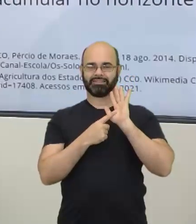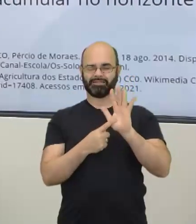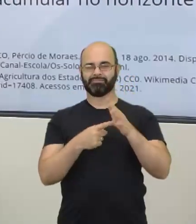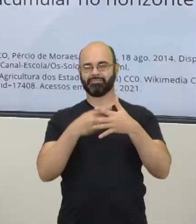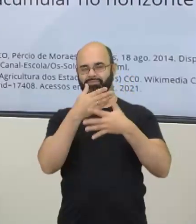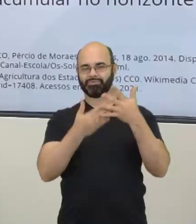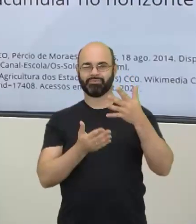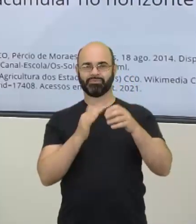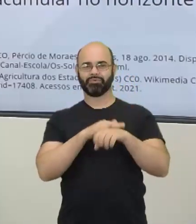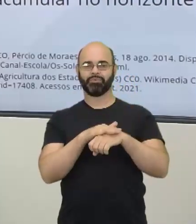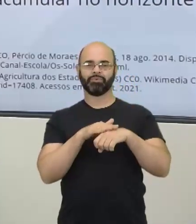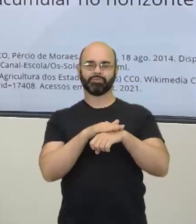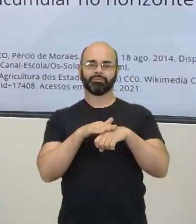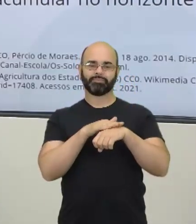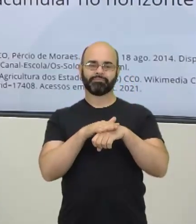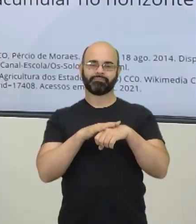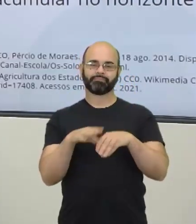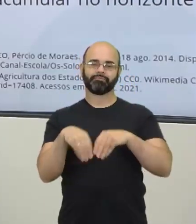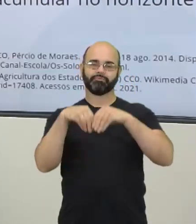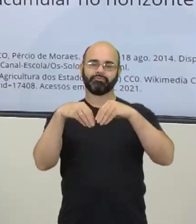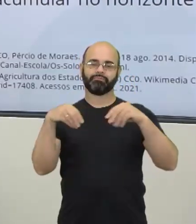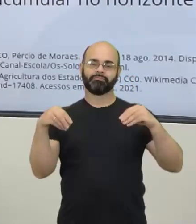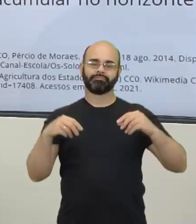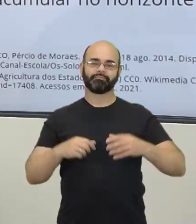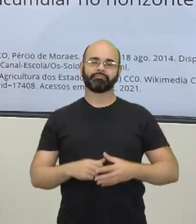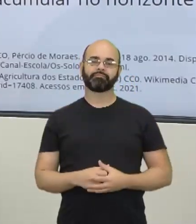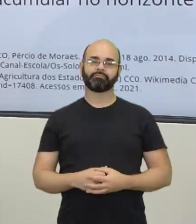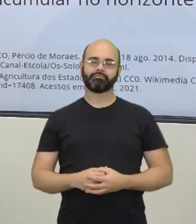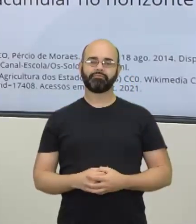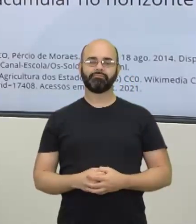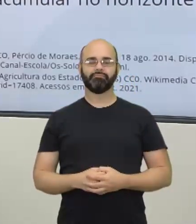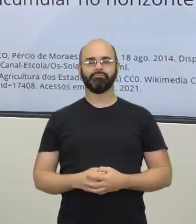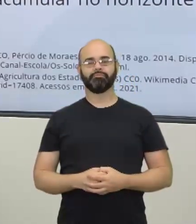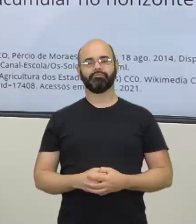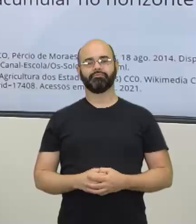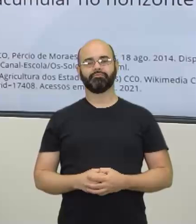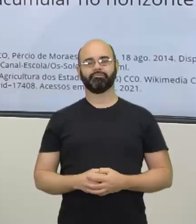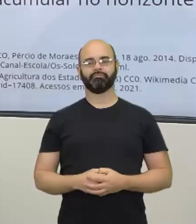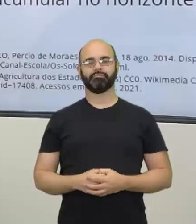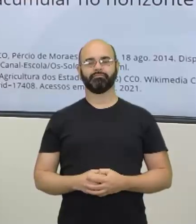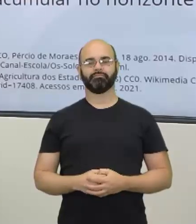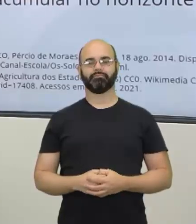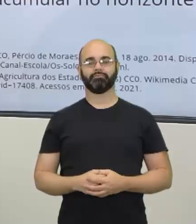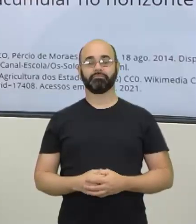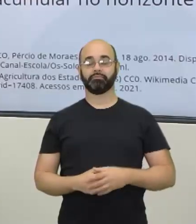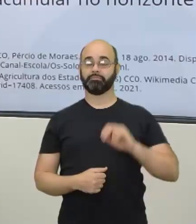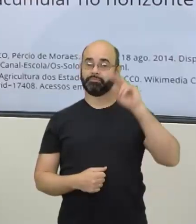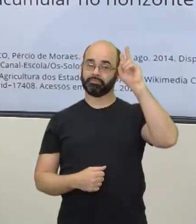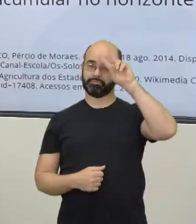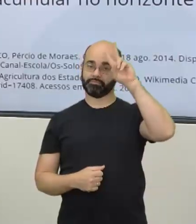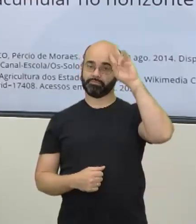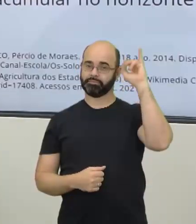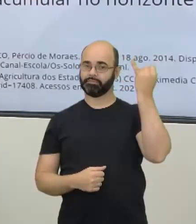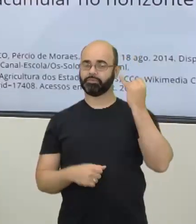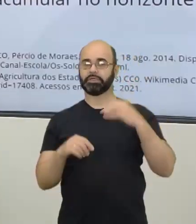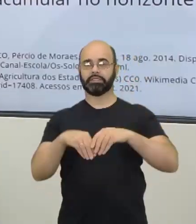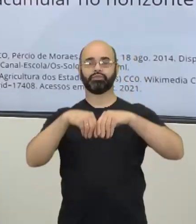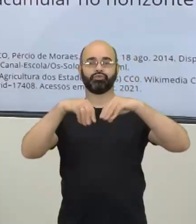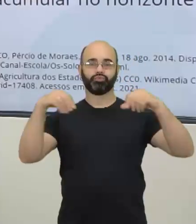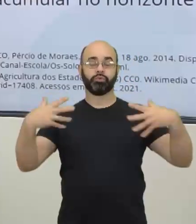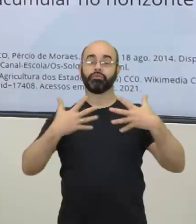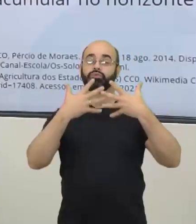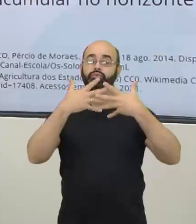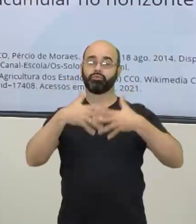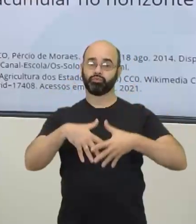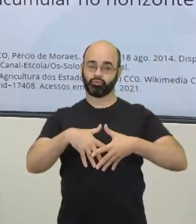processo da estruturação do solo, sempre lembrando, né, que o solo tem, né, a questão da estrutura, ele tem,